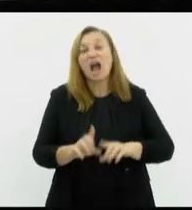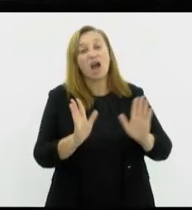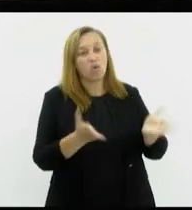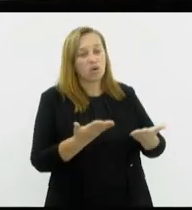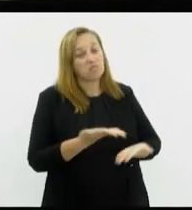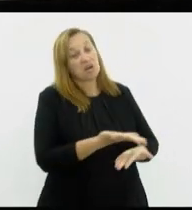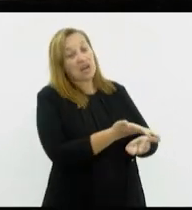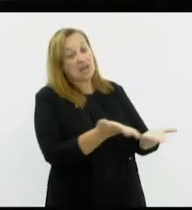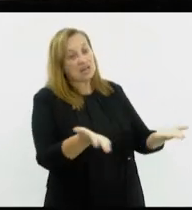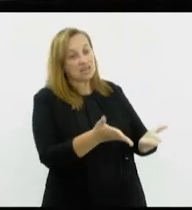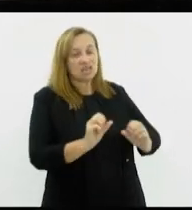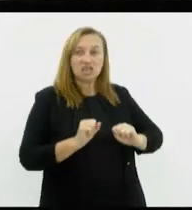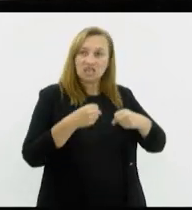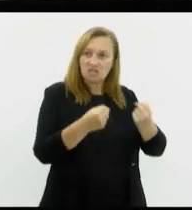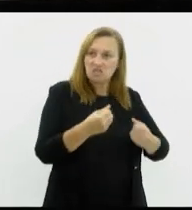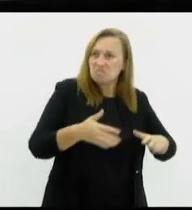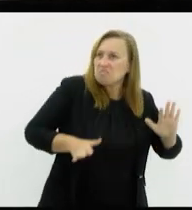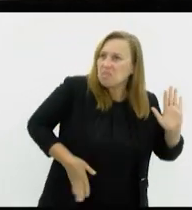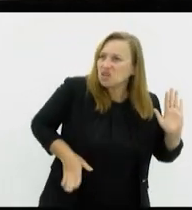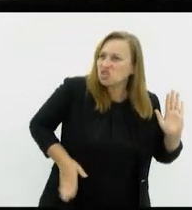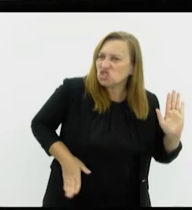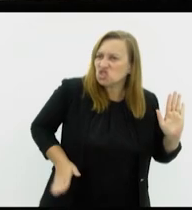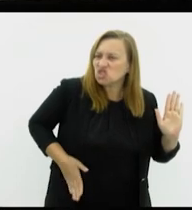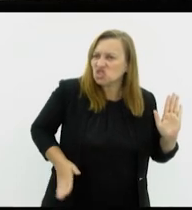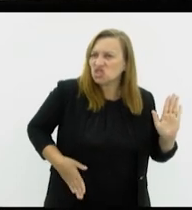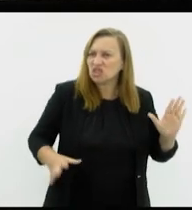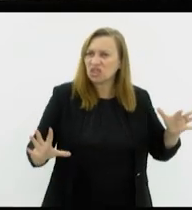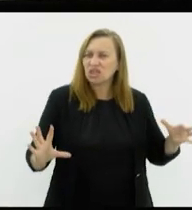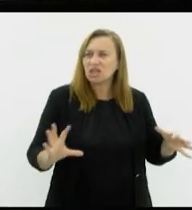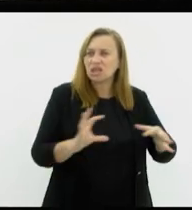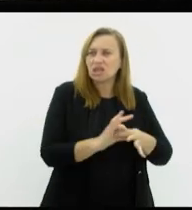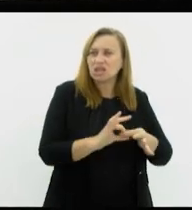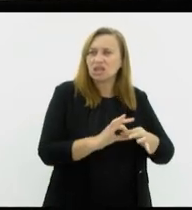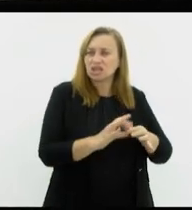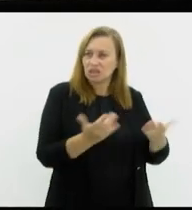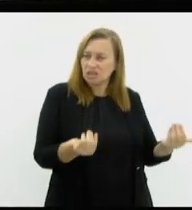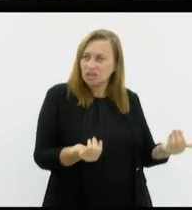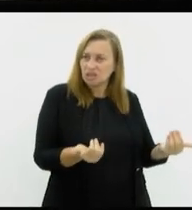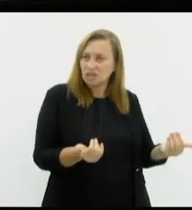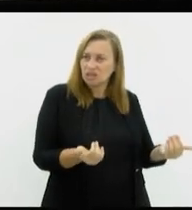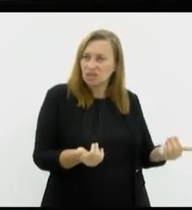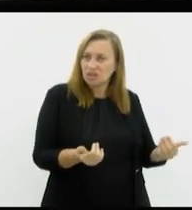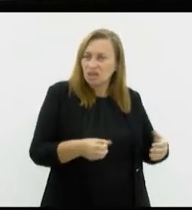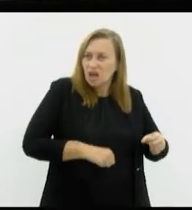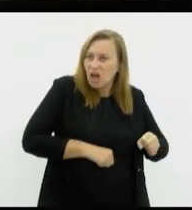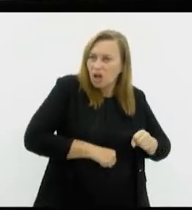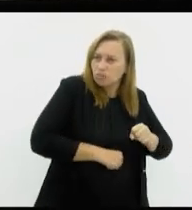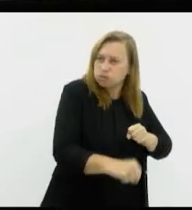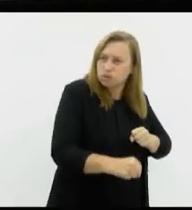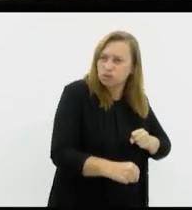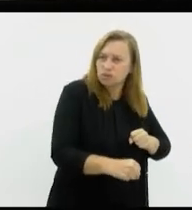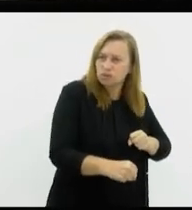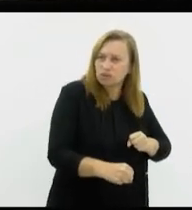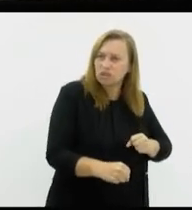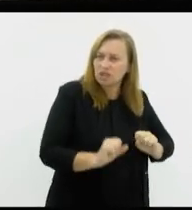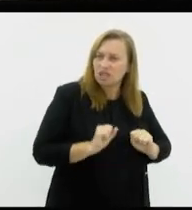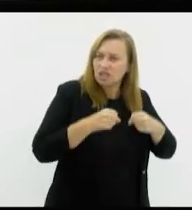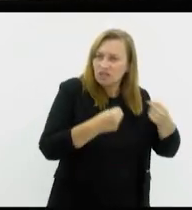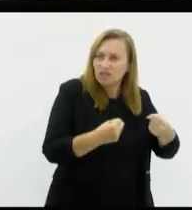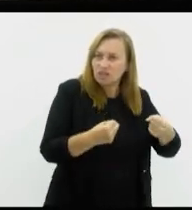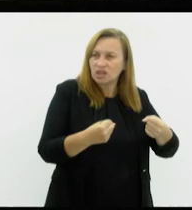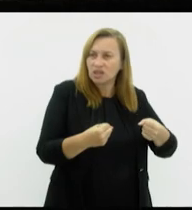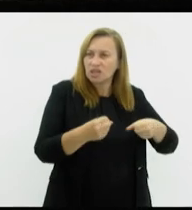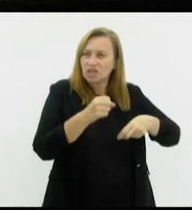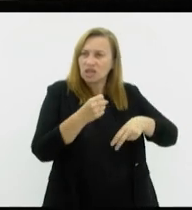esses que defendem bandido, aliados da bandidolatria, que defendem aborto, que defendem ideologia de